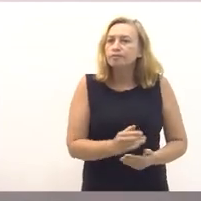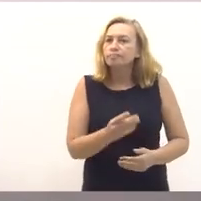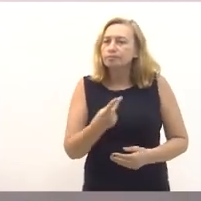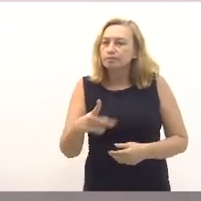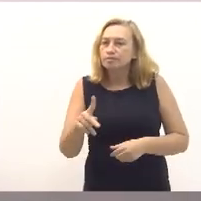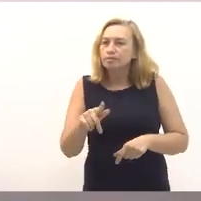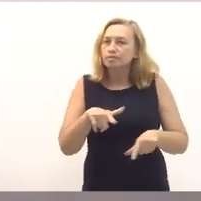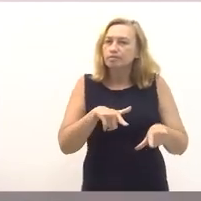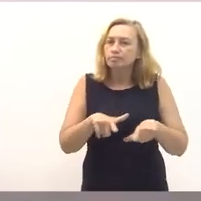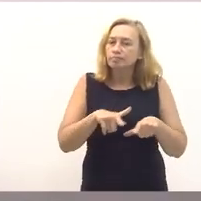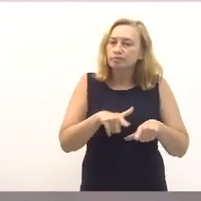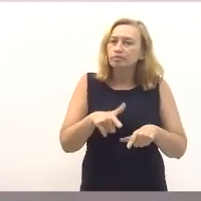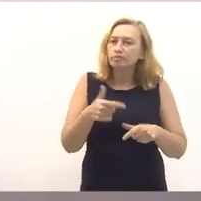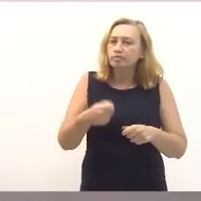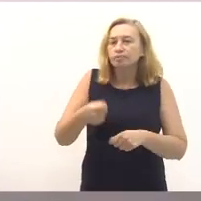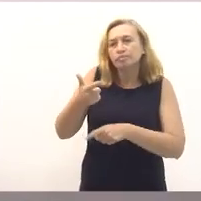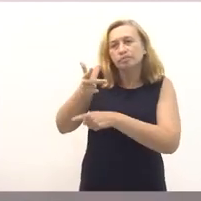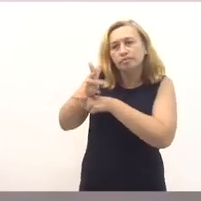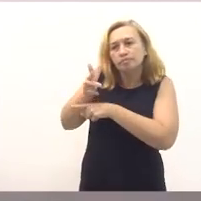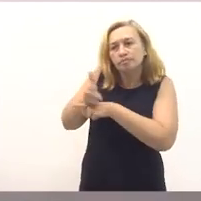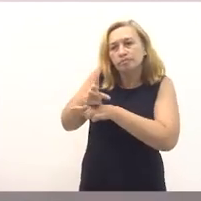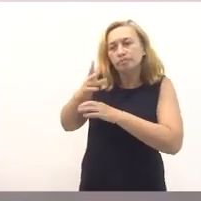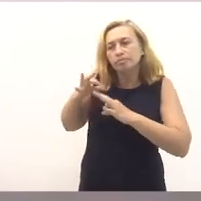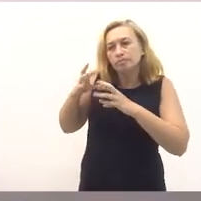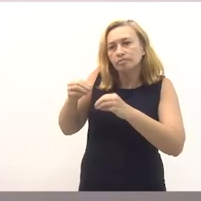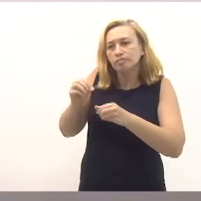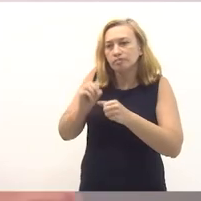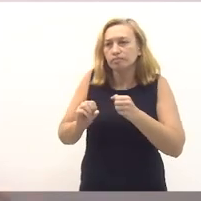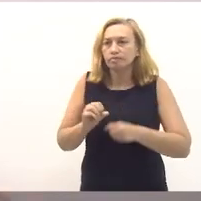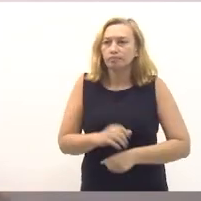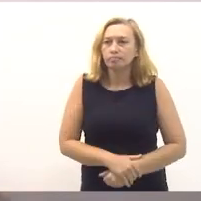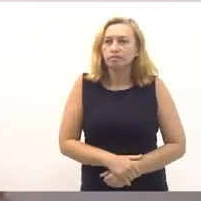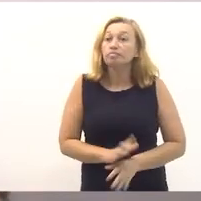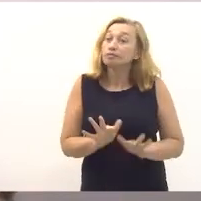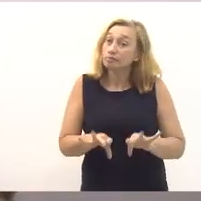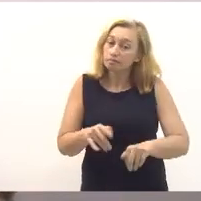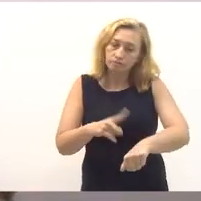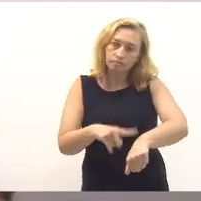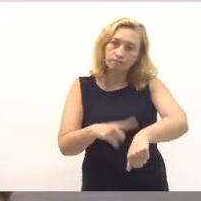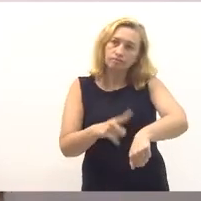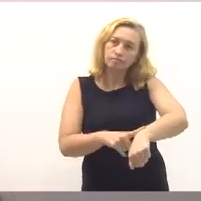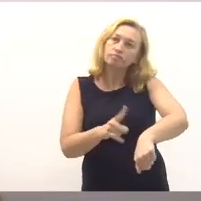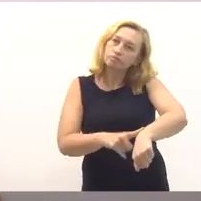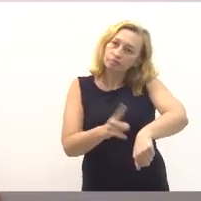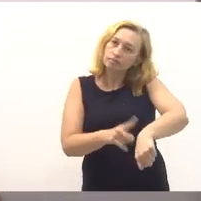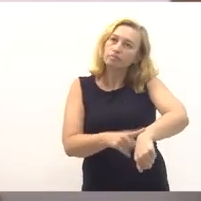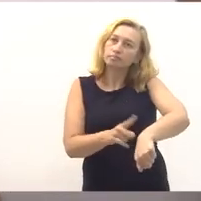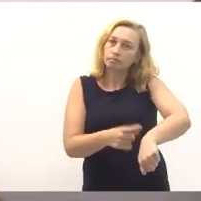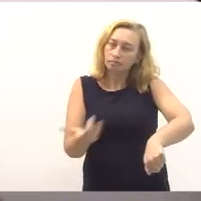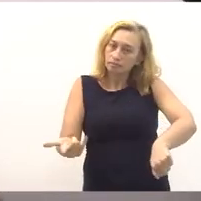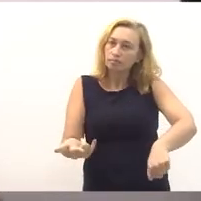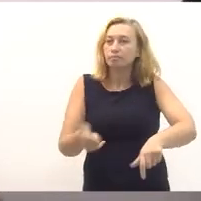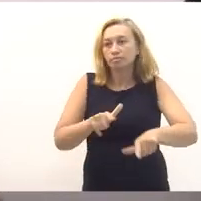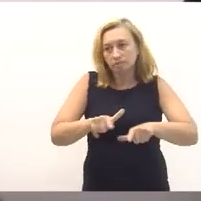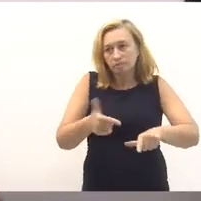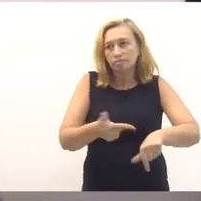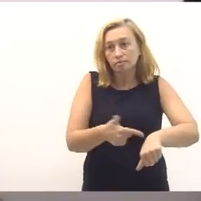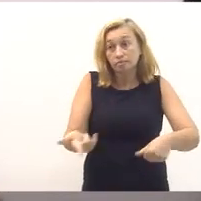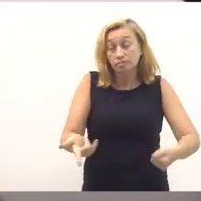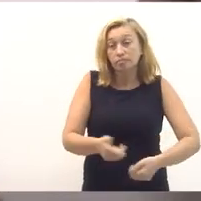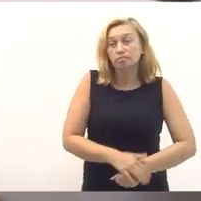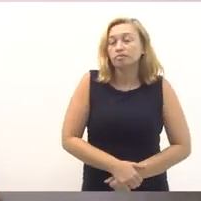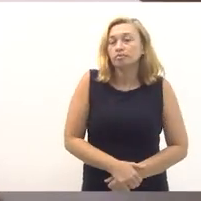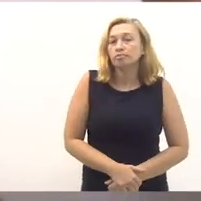expediente tem que ter uma câmera gravando que ele faz o Hélio você tem que ser rápido que vai dar muito trabalho tá gente não pode ser mais